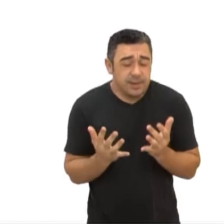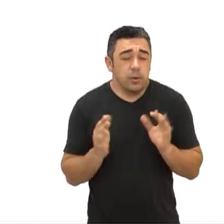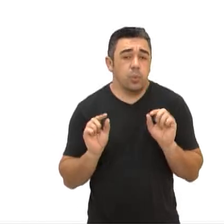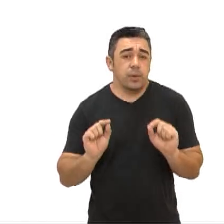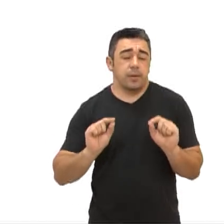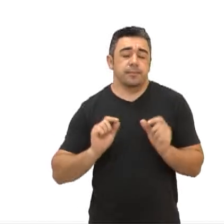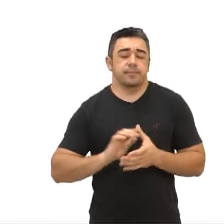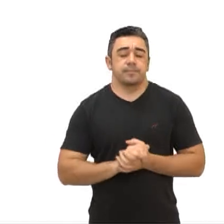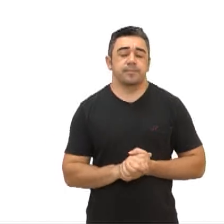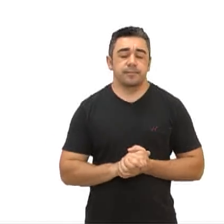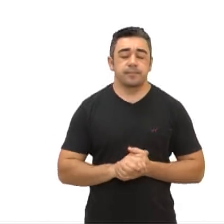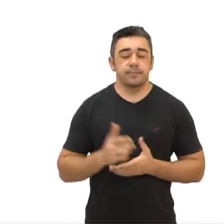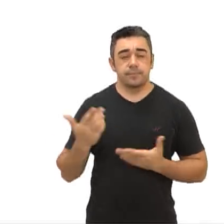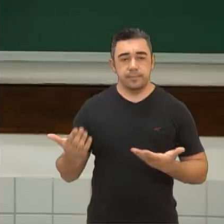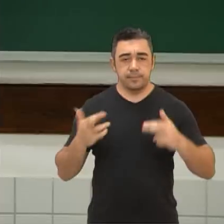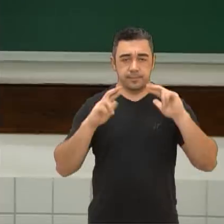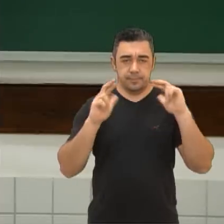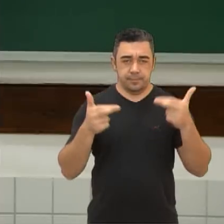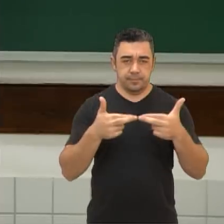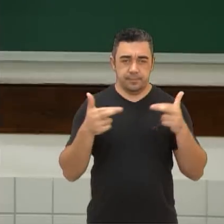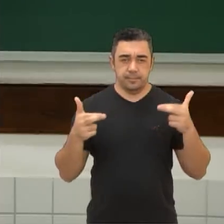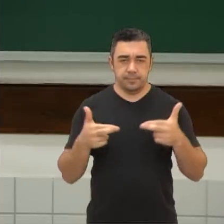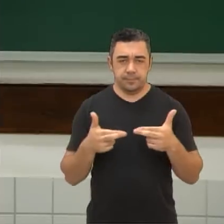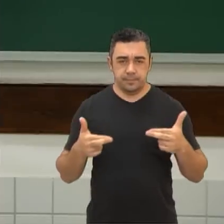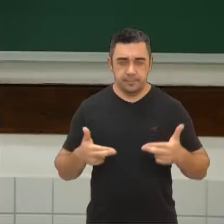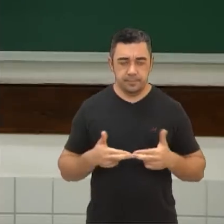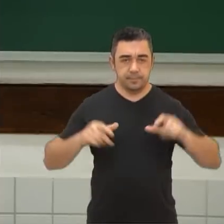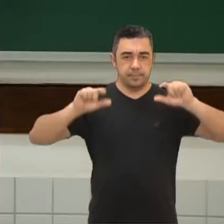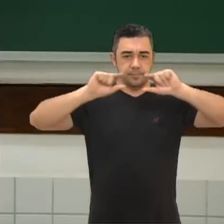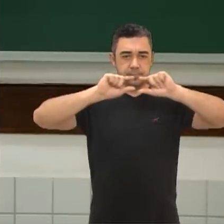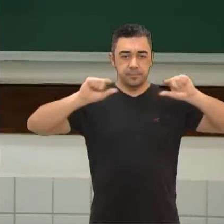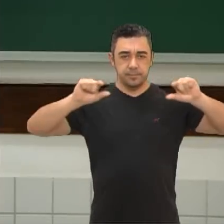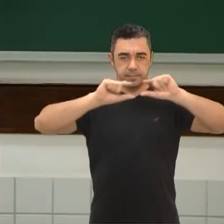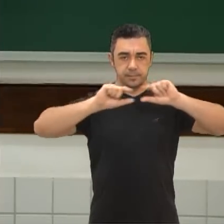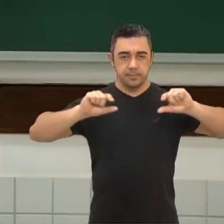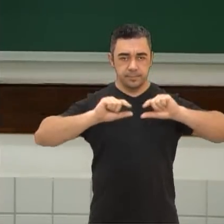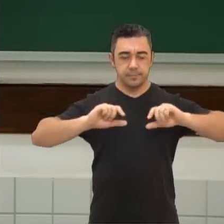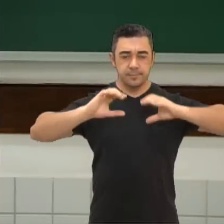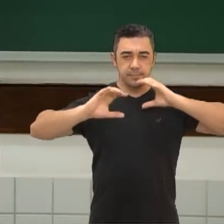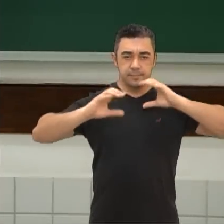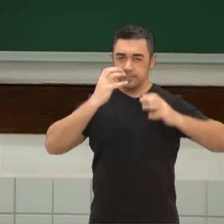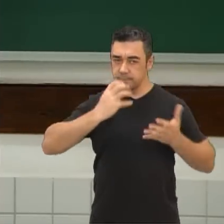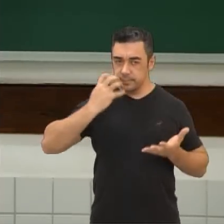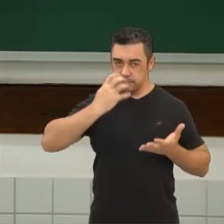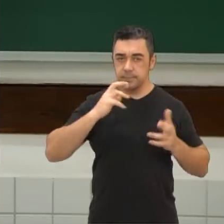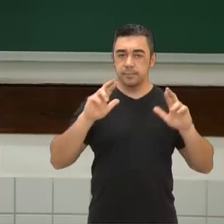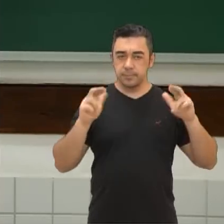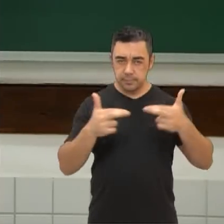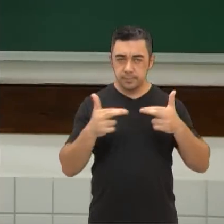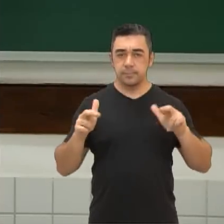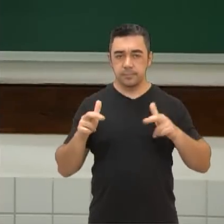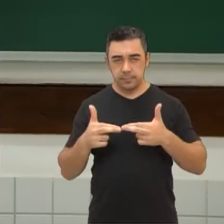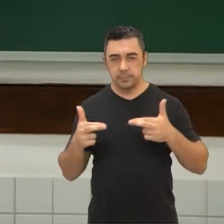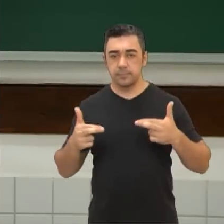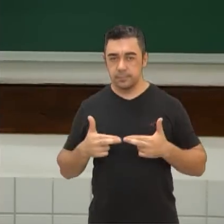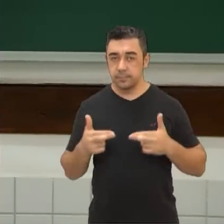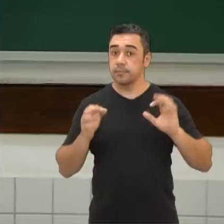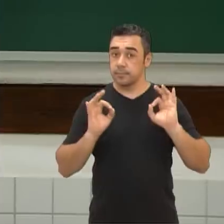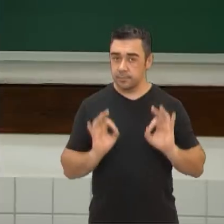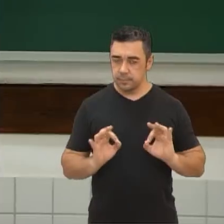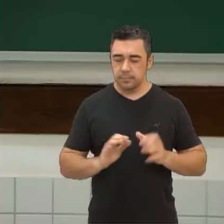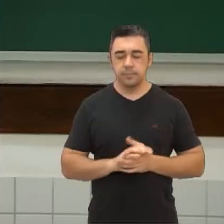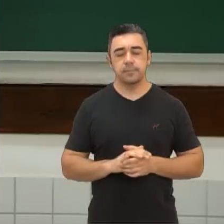as rimas, as defensorias, as respostas rápidas, os versos de improviso, o